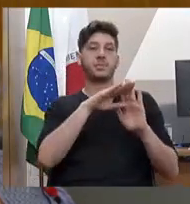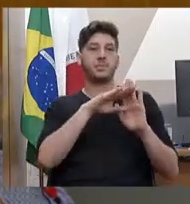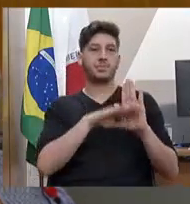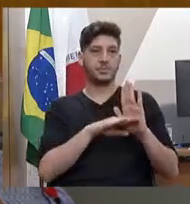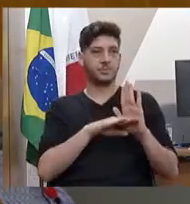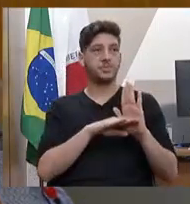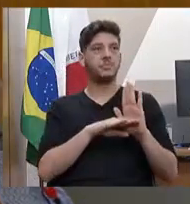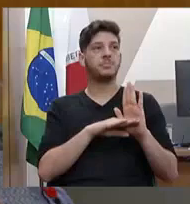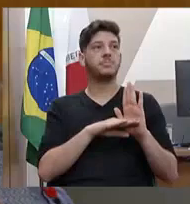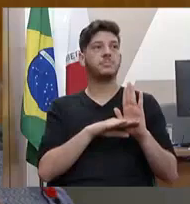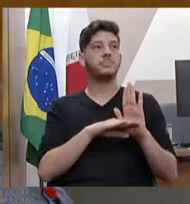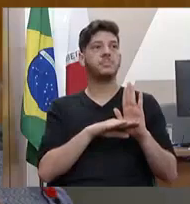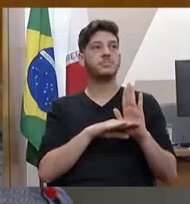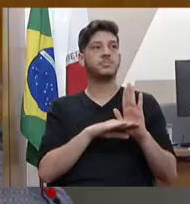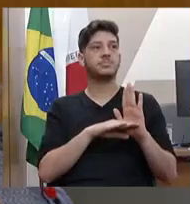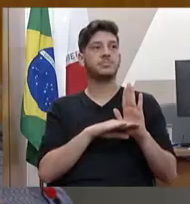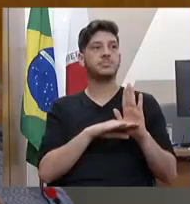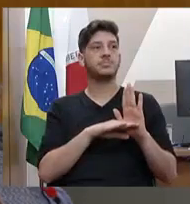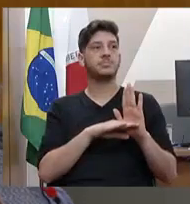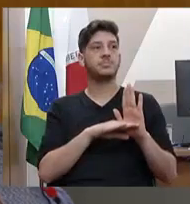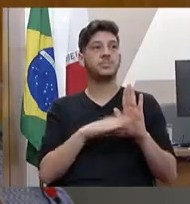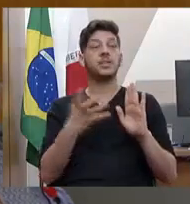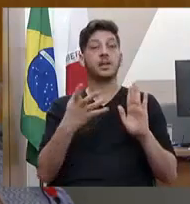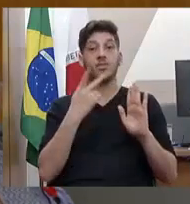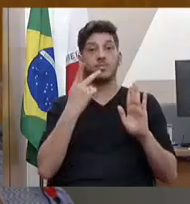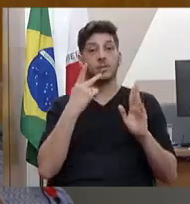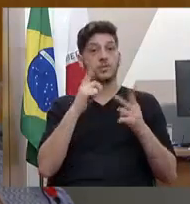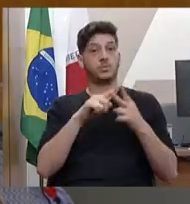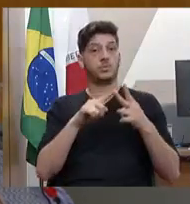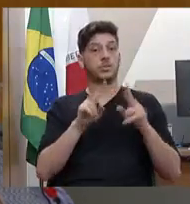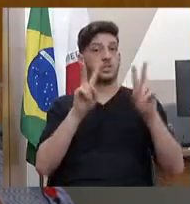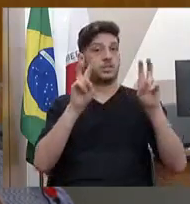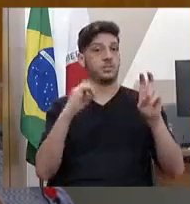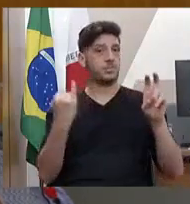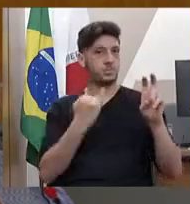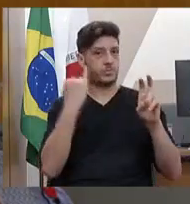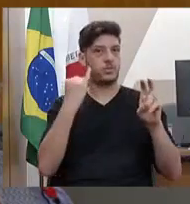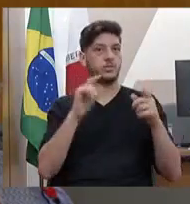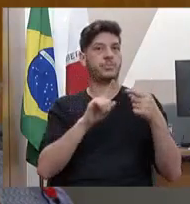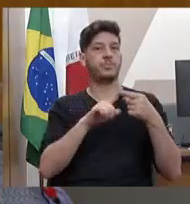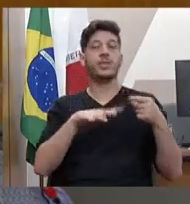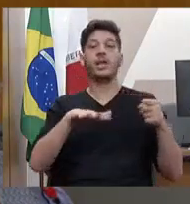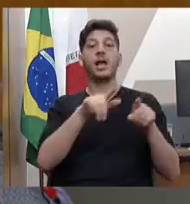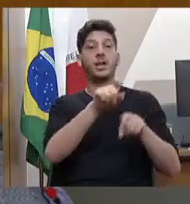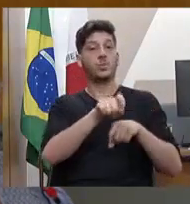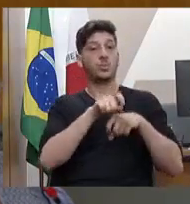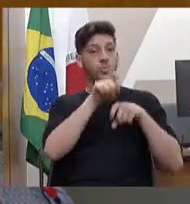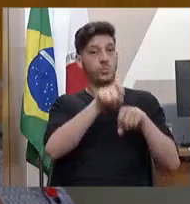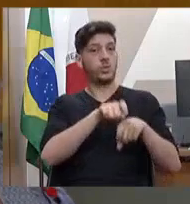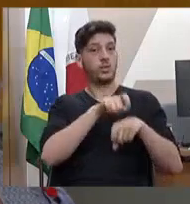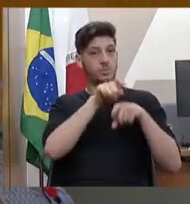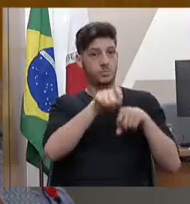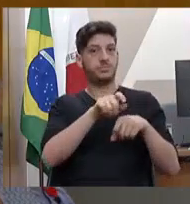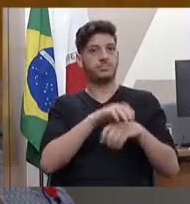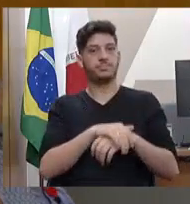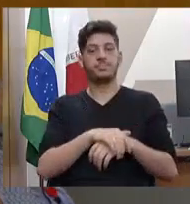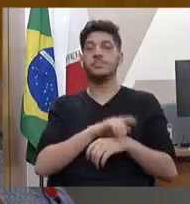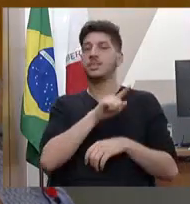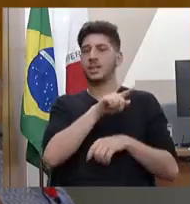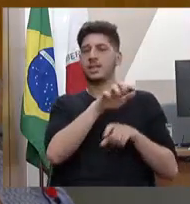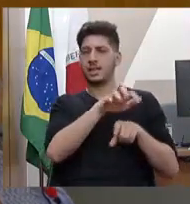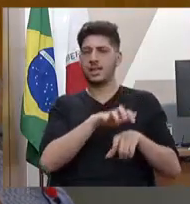aqui que eu quero falar duas coisas aqui uma delas é a situação da área rural na área